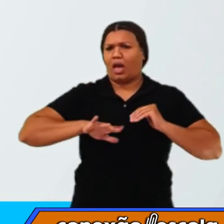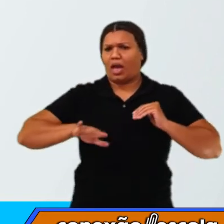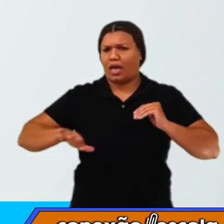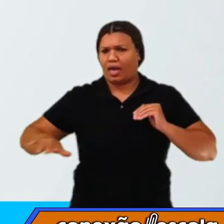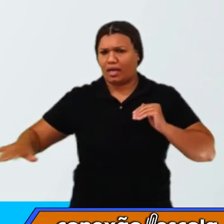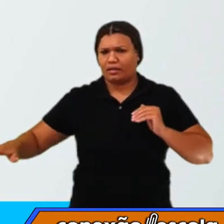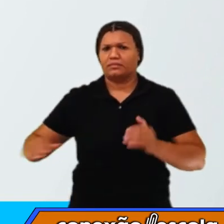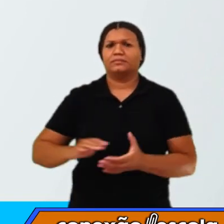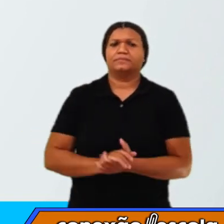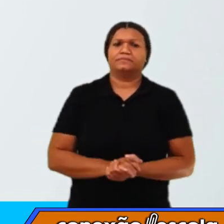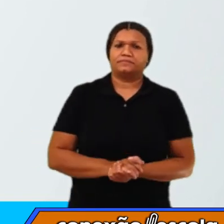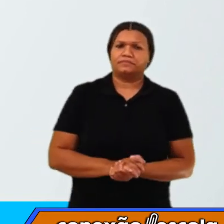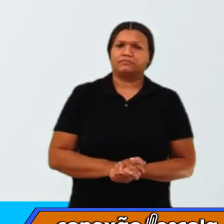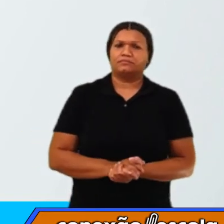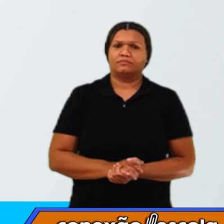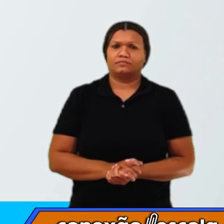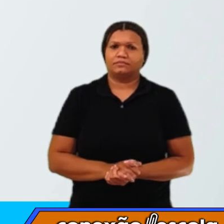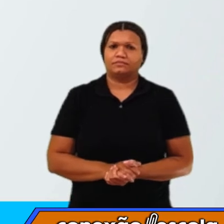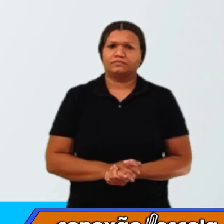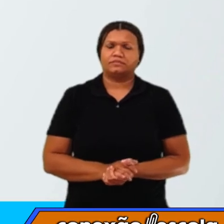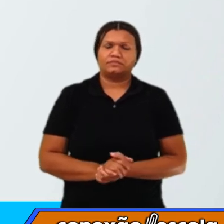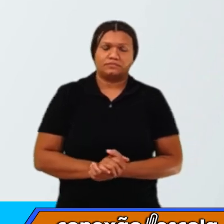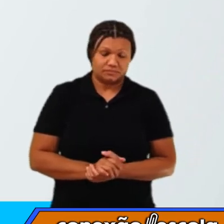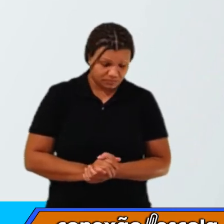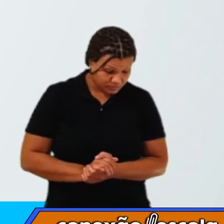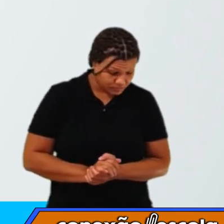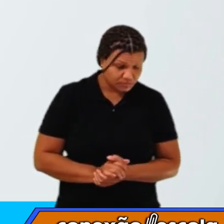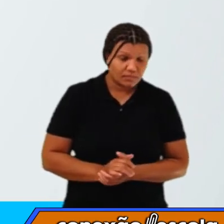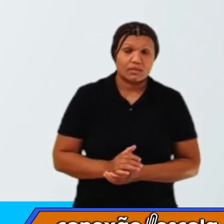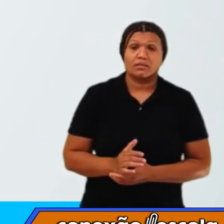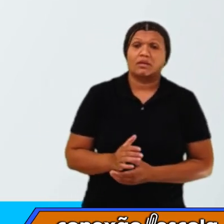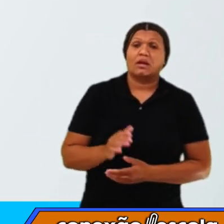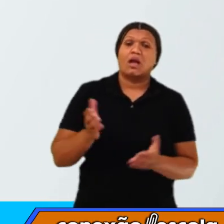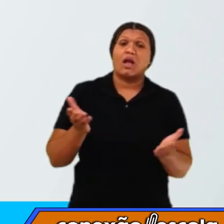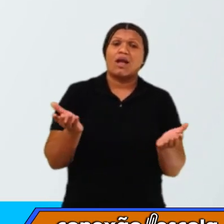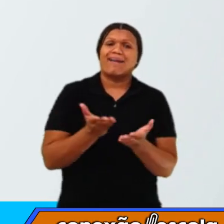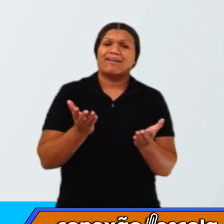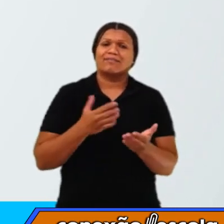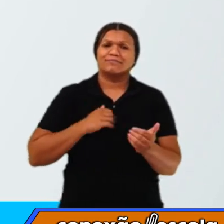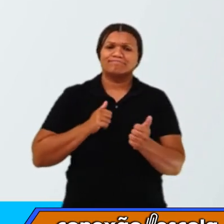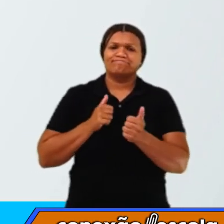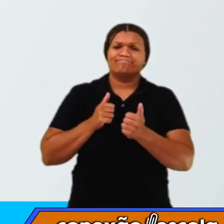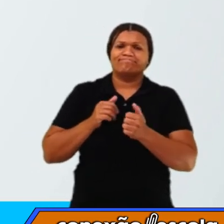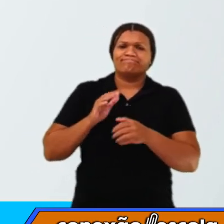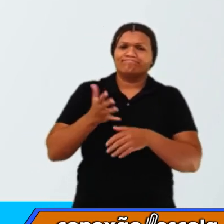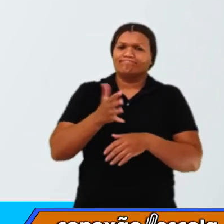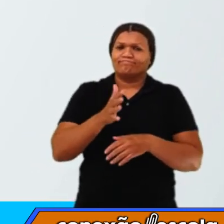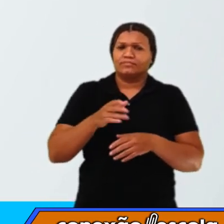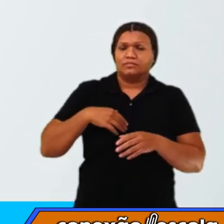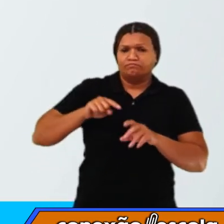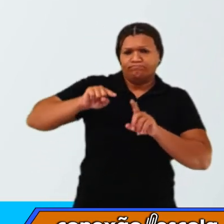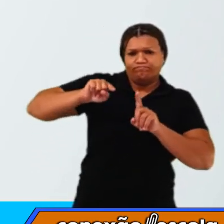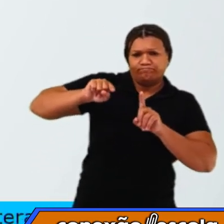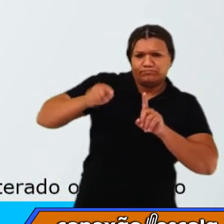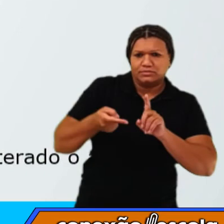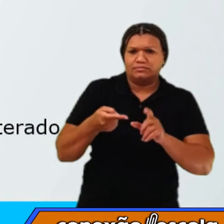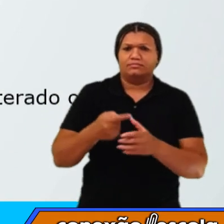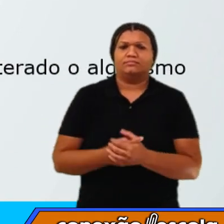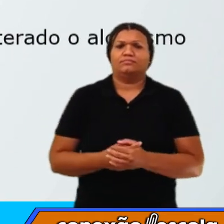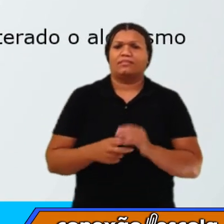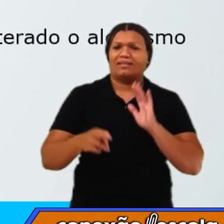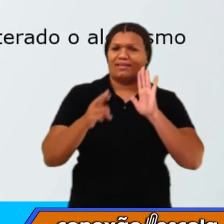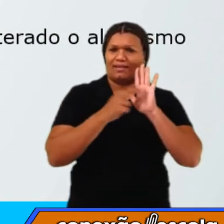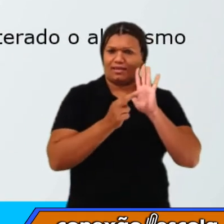é decimal infinita e não periódica vamos aproximar vou aproximar bem aqui ó Tá bom a